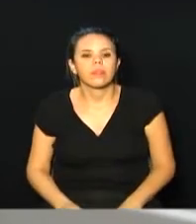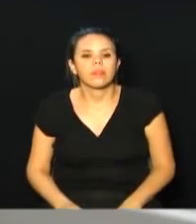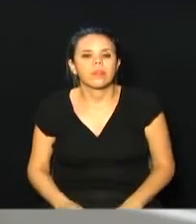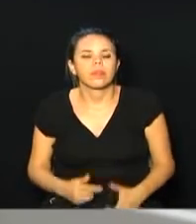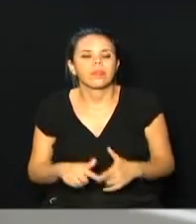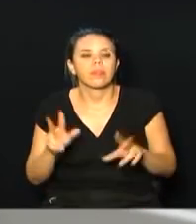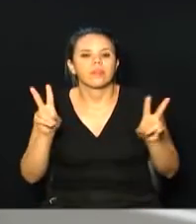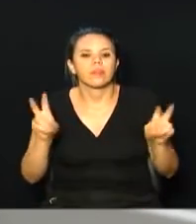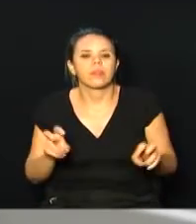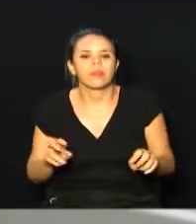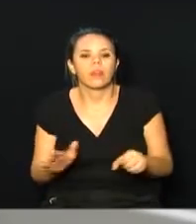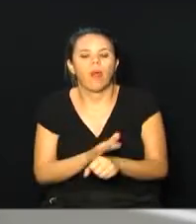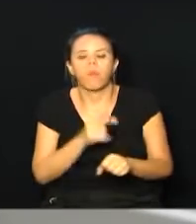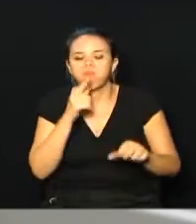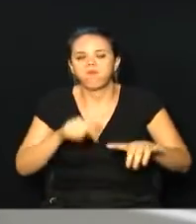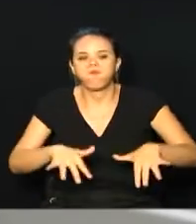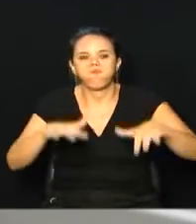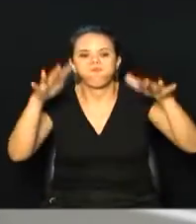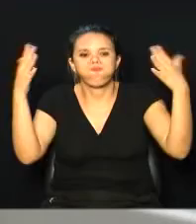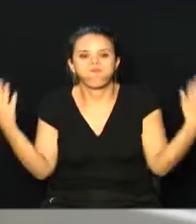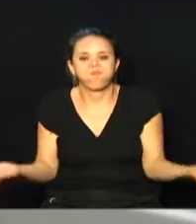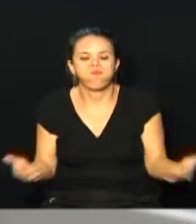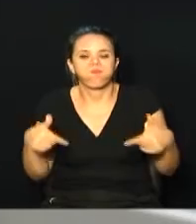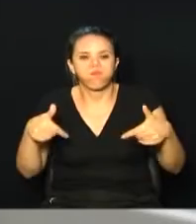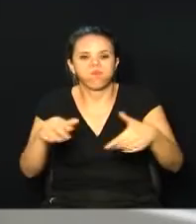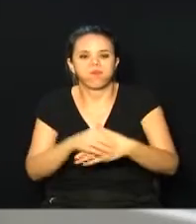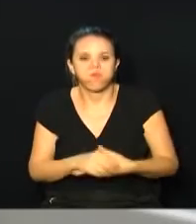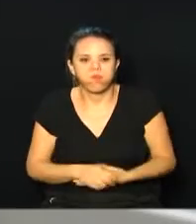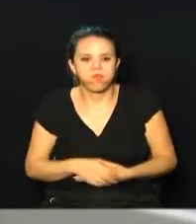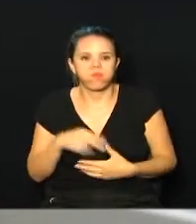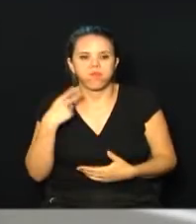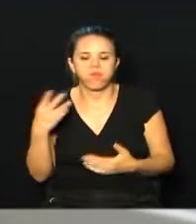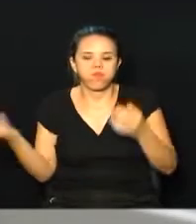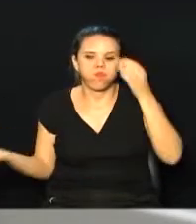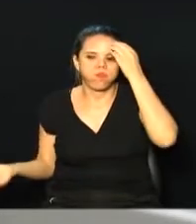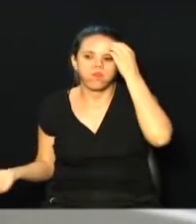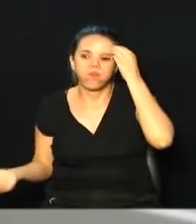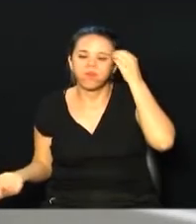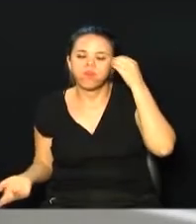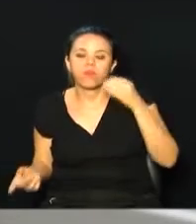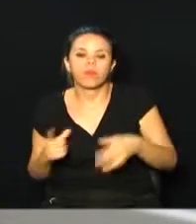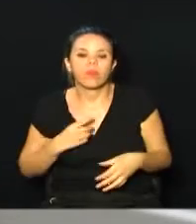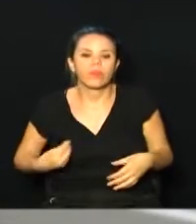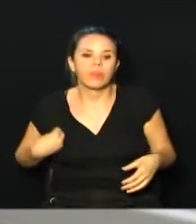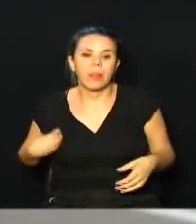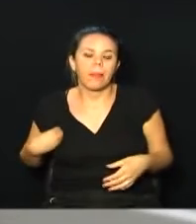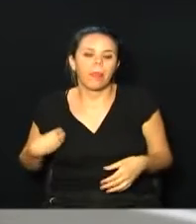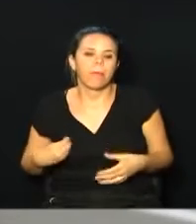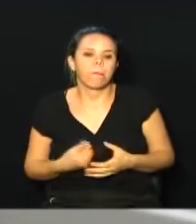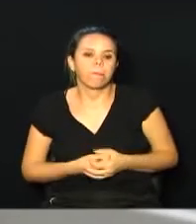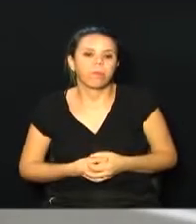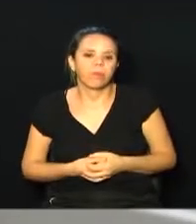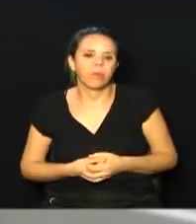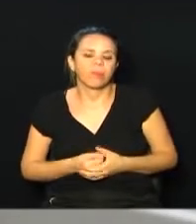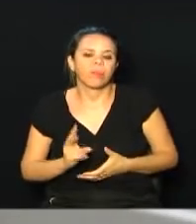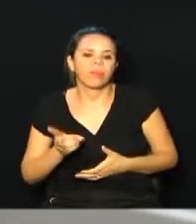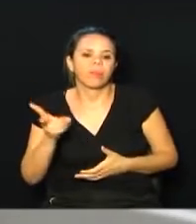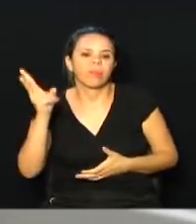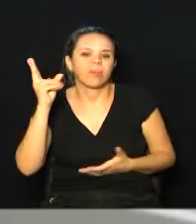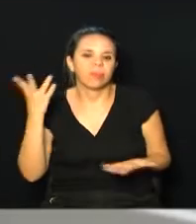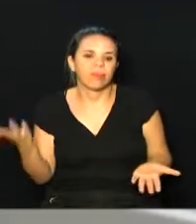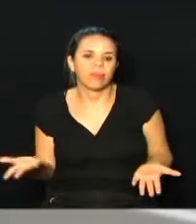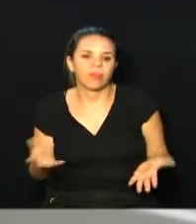questão das enchentes e a atuação, né, do parlamentar. A gente está aí com essa previsão de que continuaremos